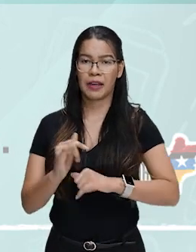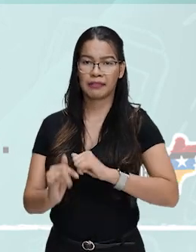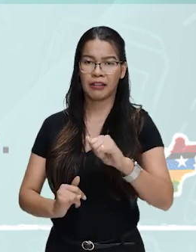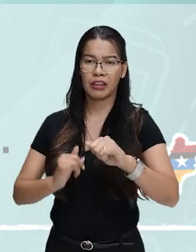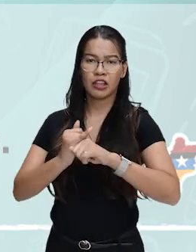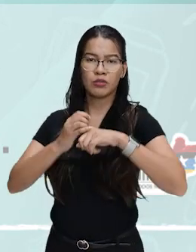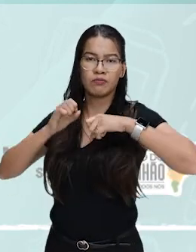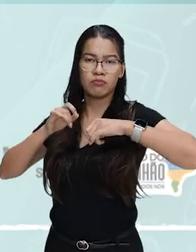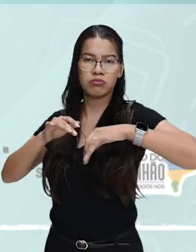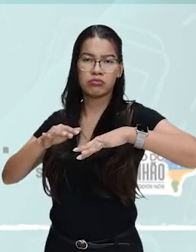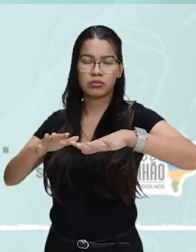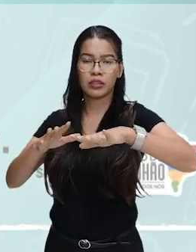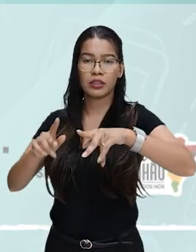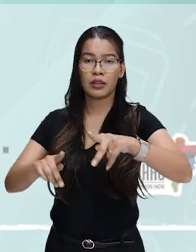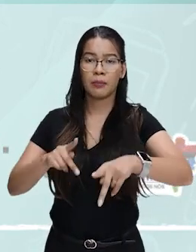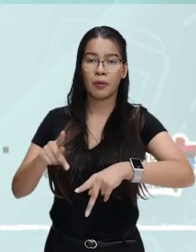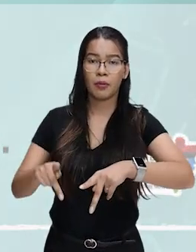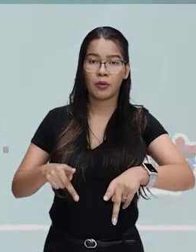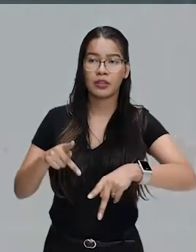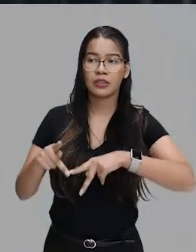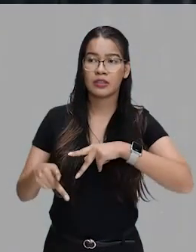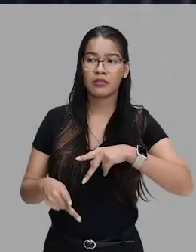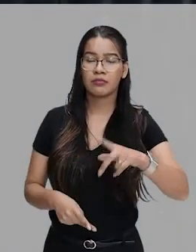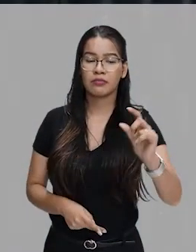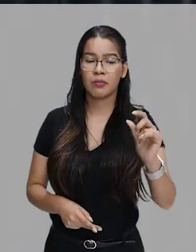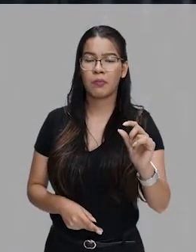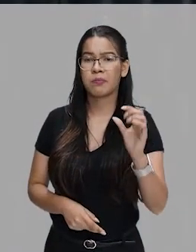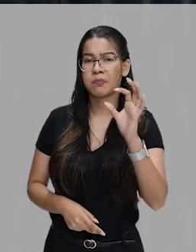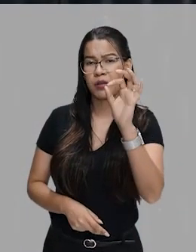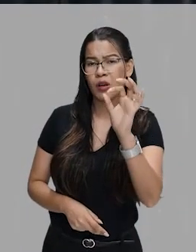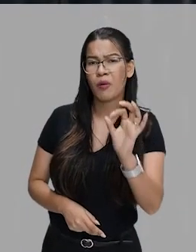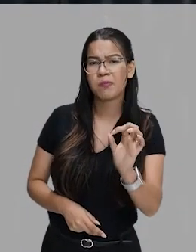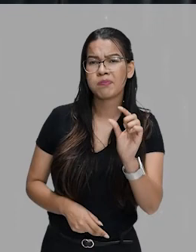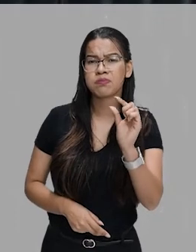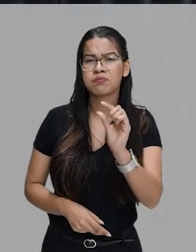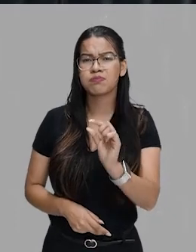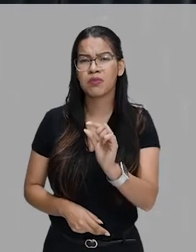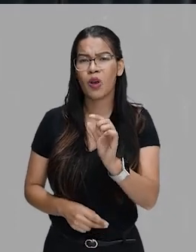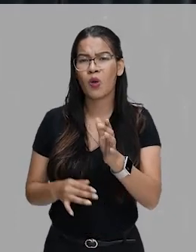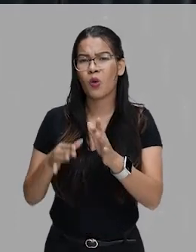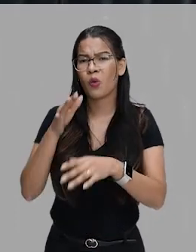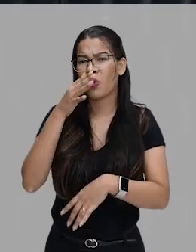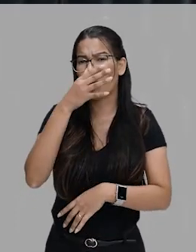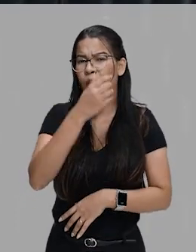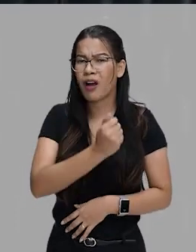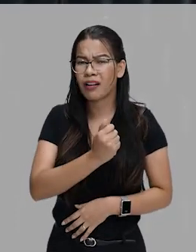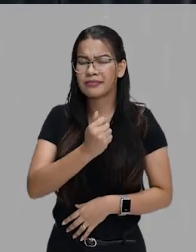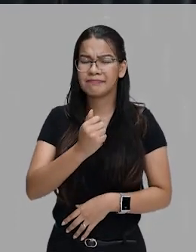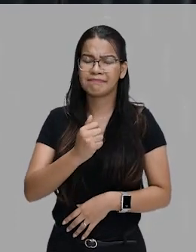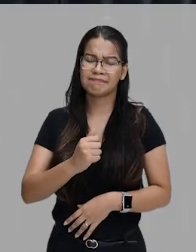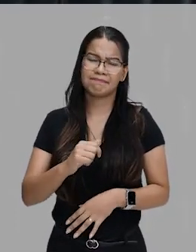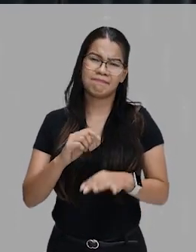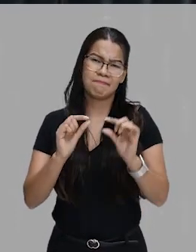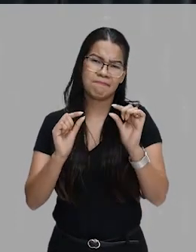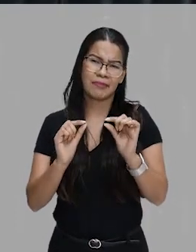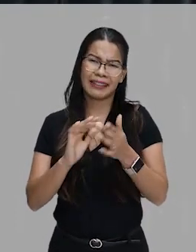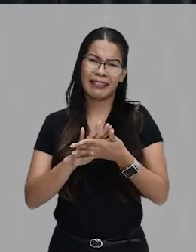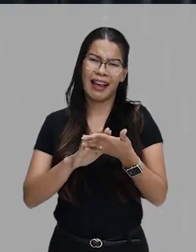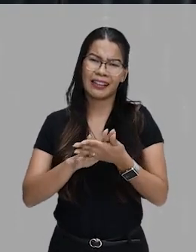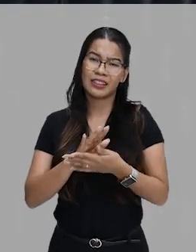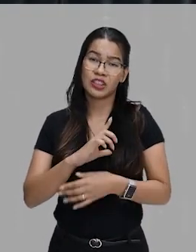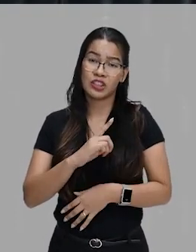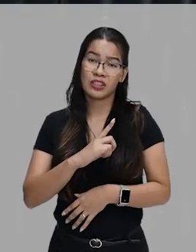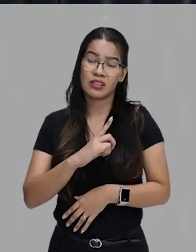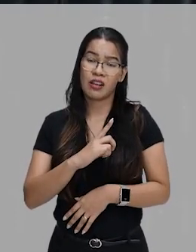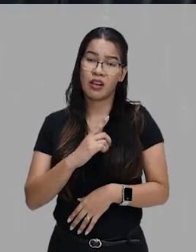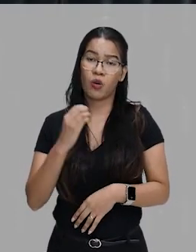a população, ó, um percentual muito pouco, bem quase insignificante, tinha acesso à